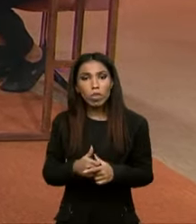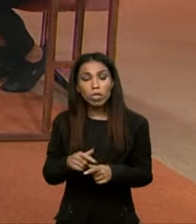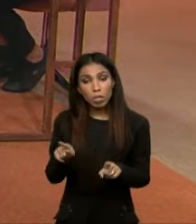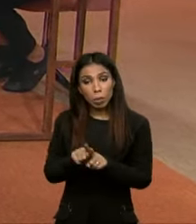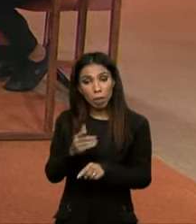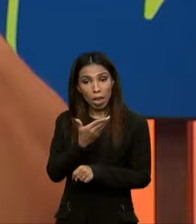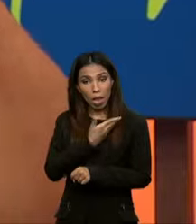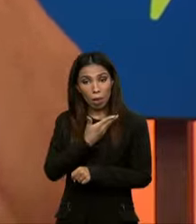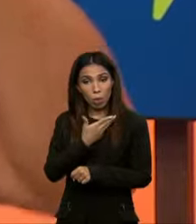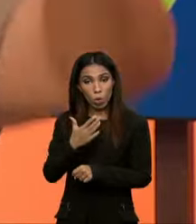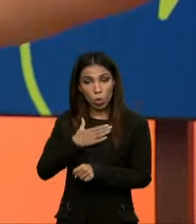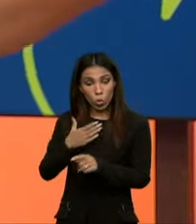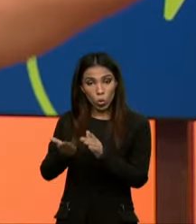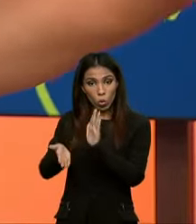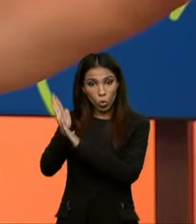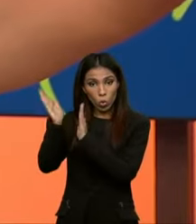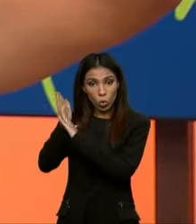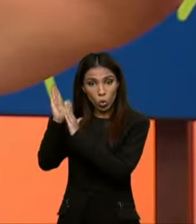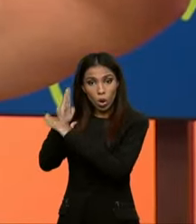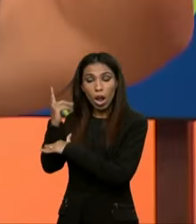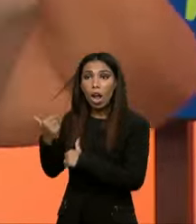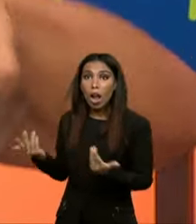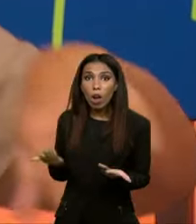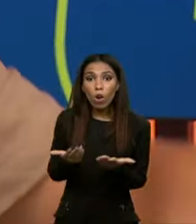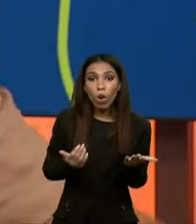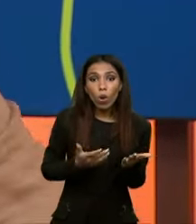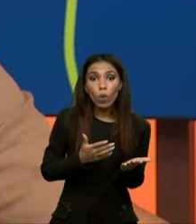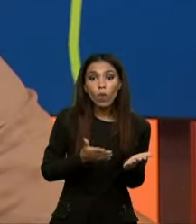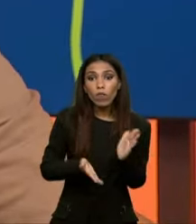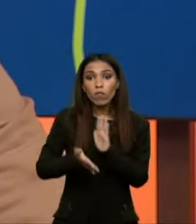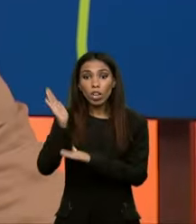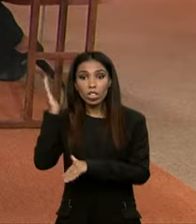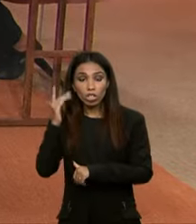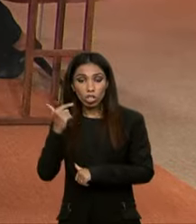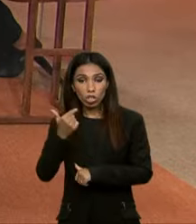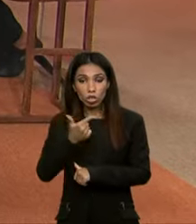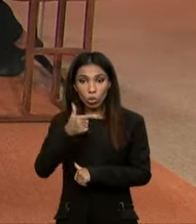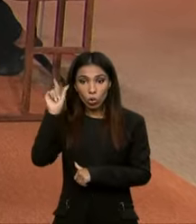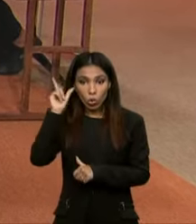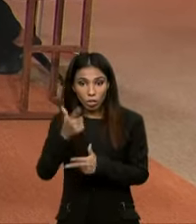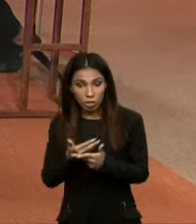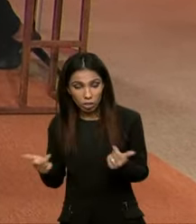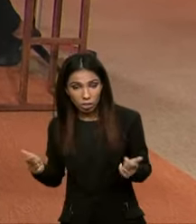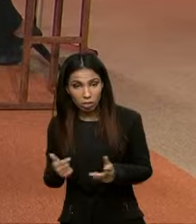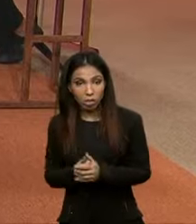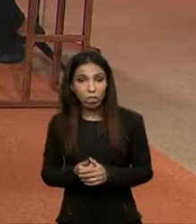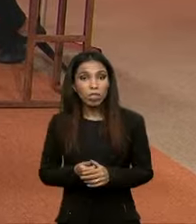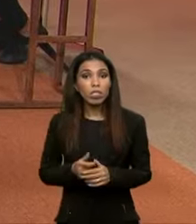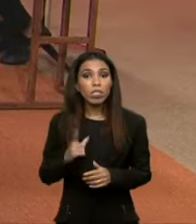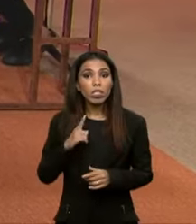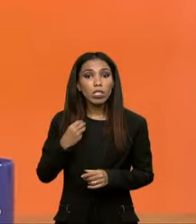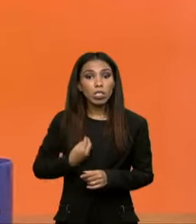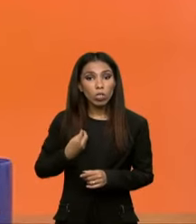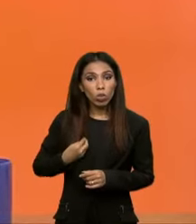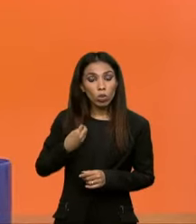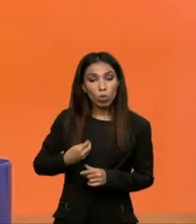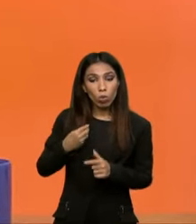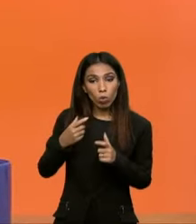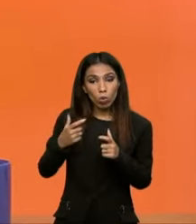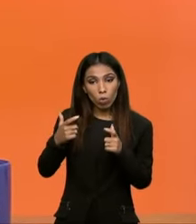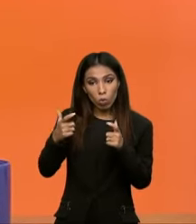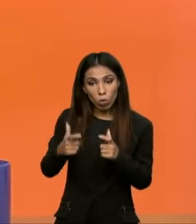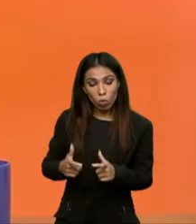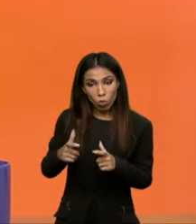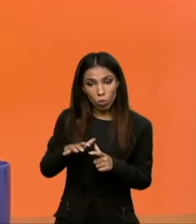já. Uh-huh. Mas estou viajando para fazer outras coisas. Nesse... Mas, mas tem uma coisa que permeia tudo isso. E eu acho que eu tenho em comum com